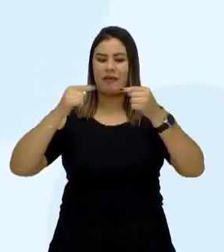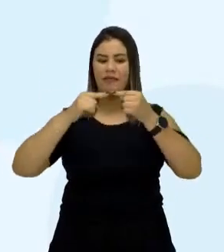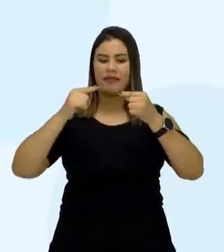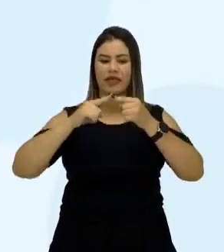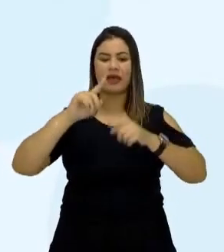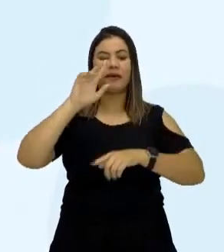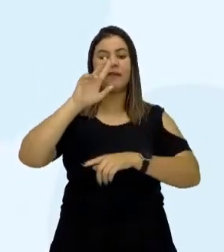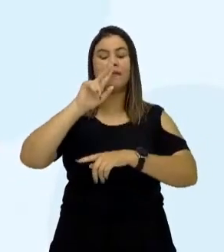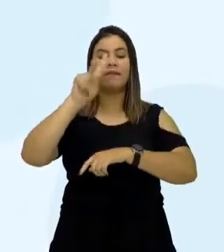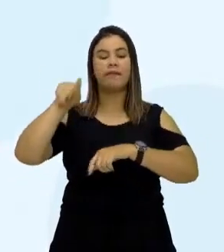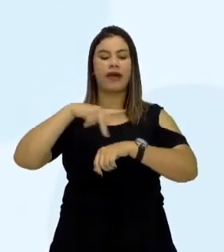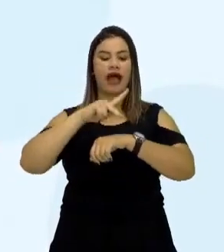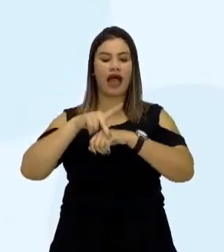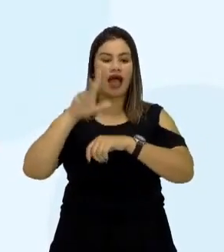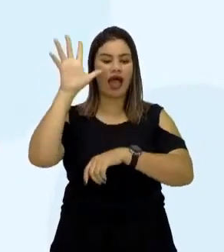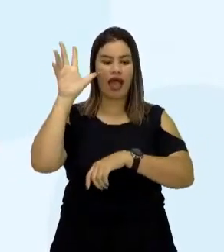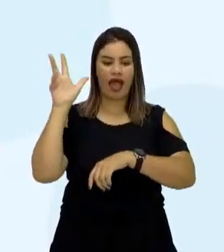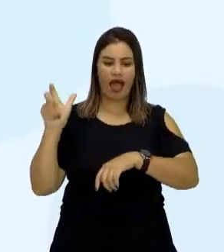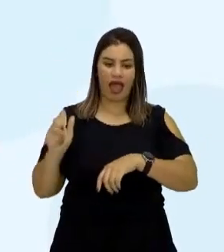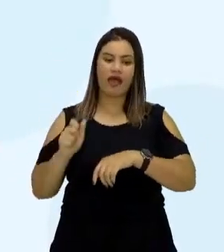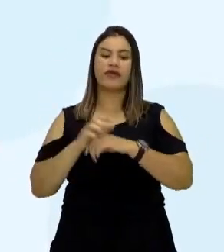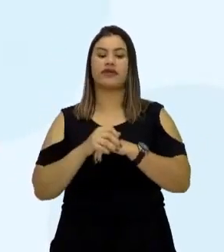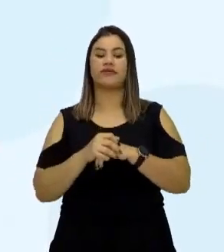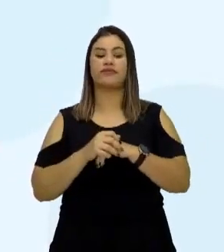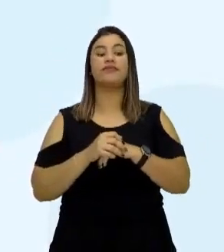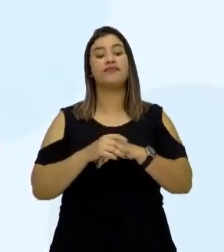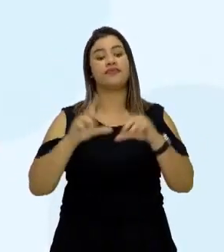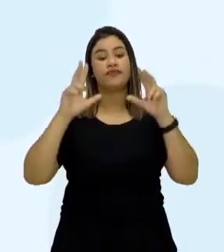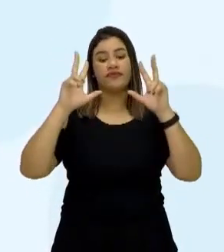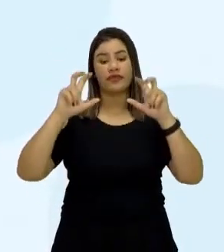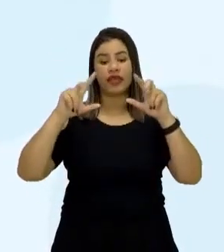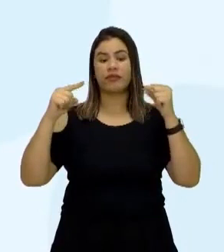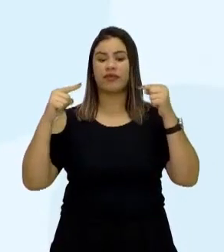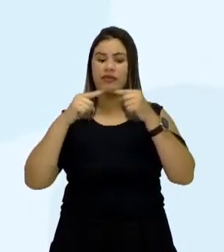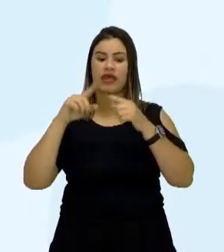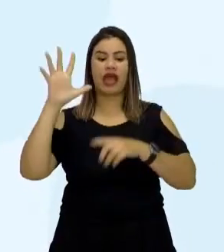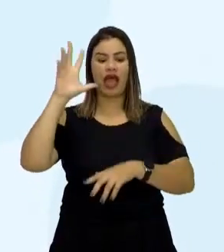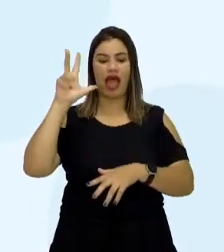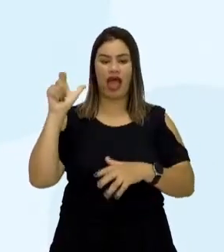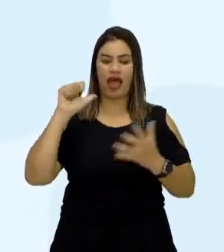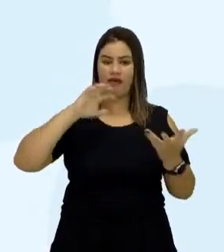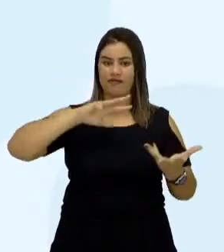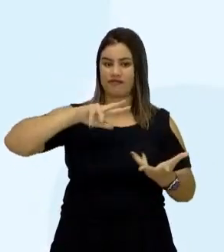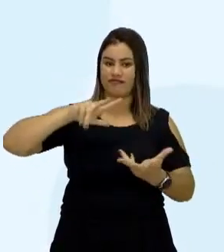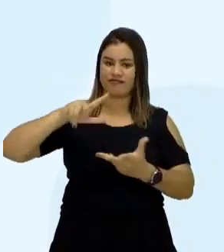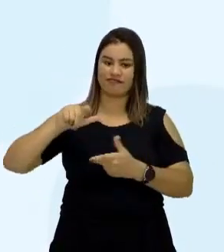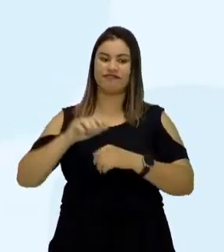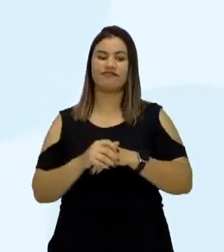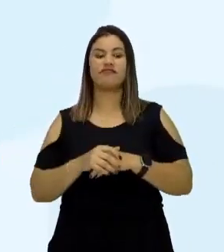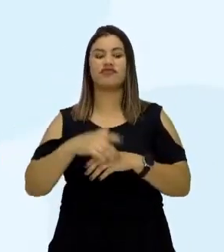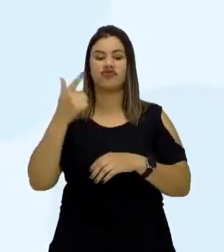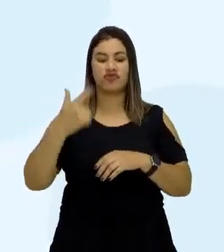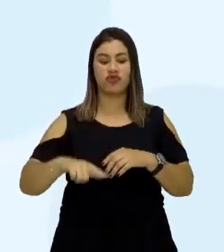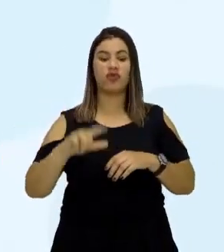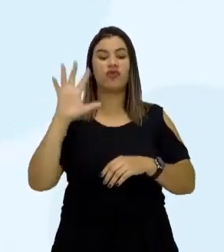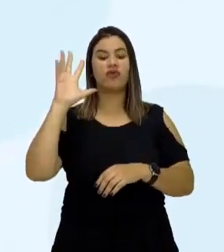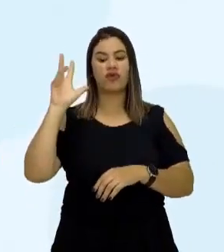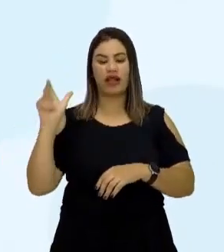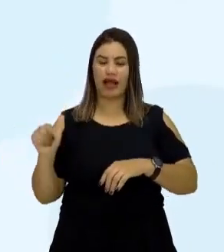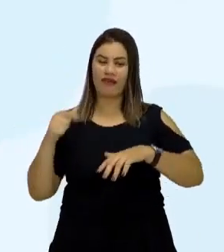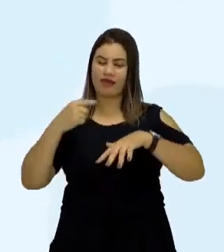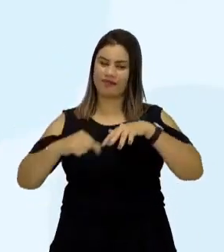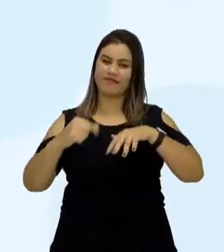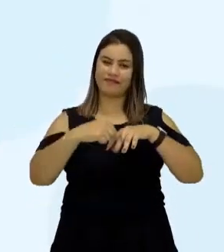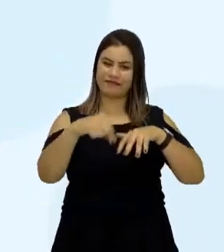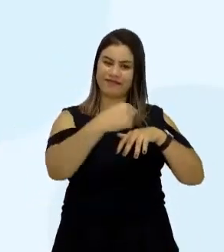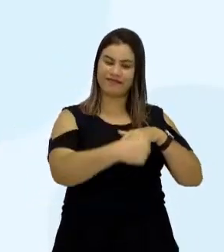países africanos. Qual que é a unidade temática? África no mundo global, o continente africano, e aí tá falando